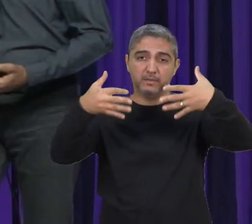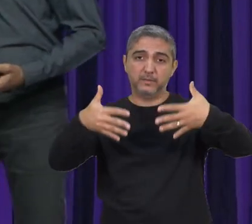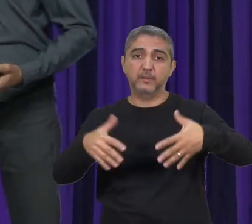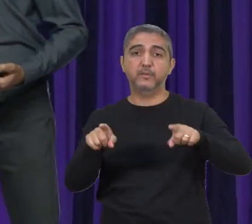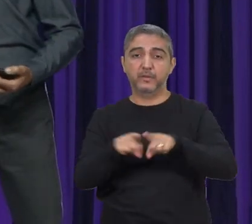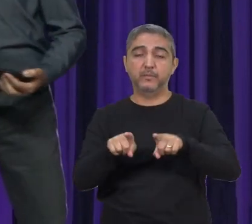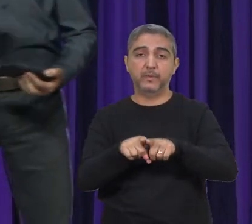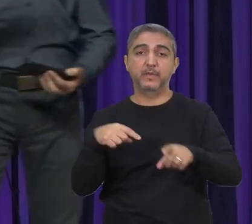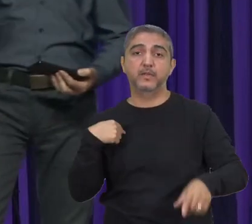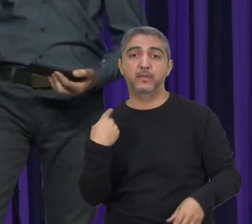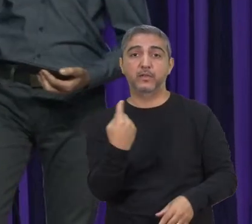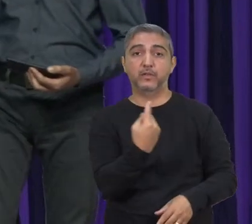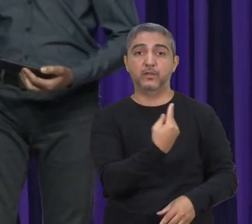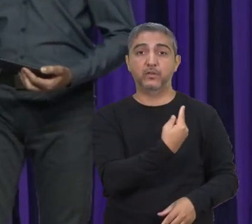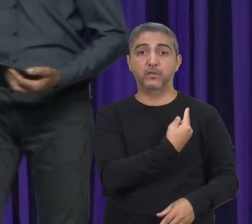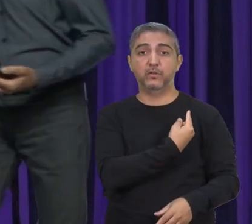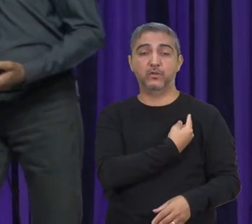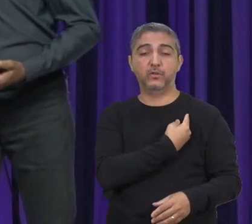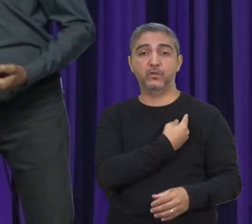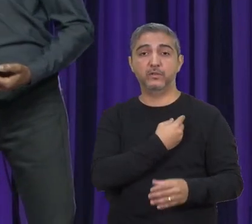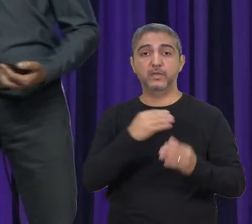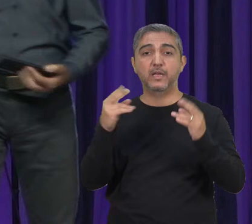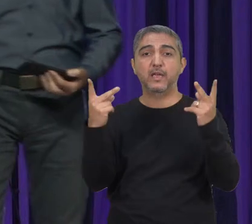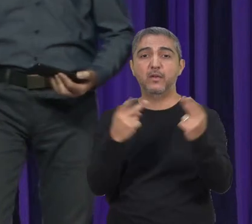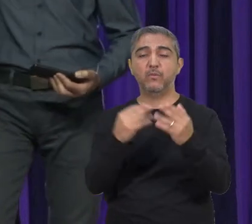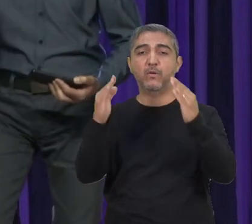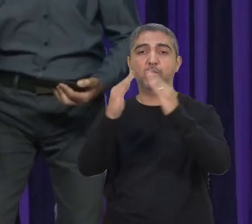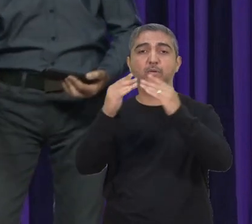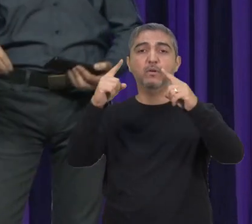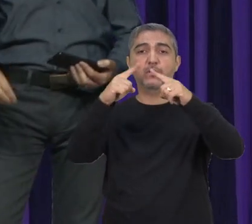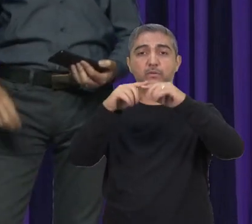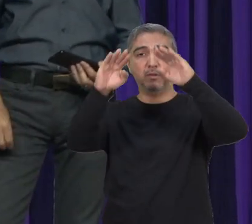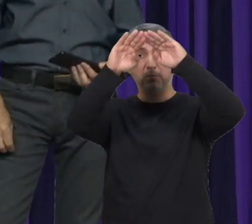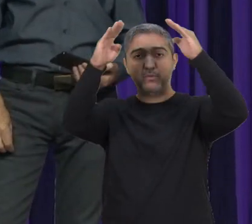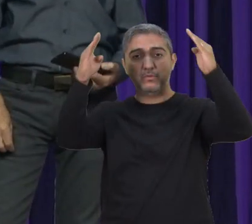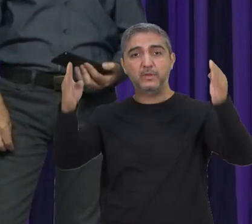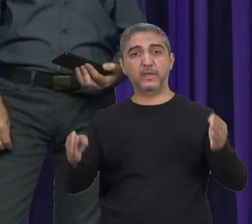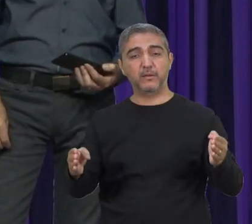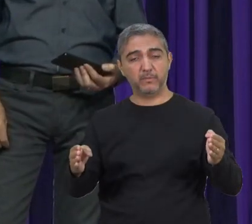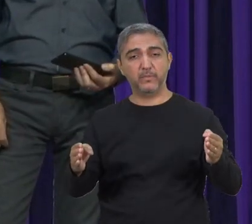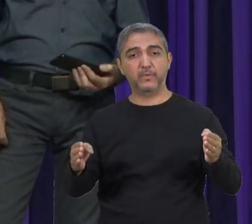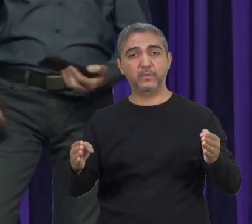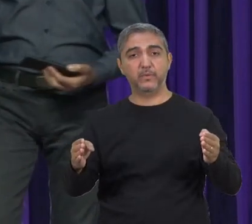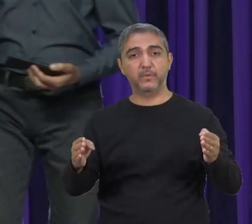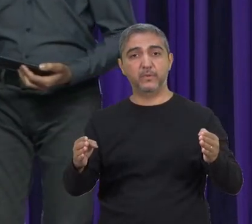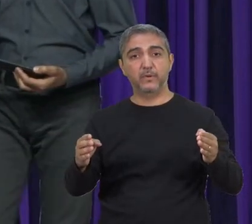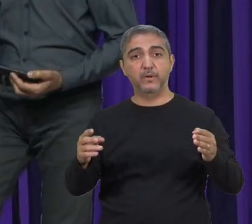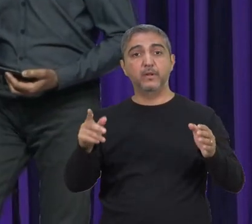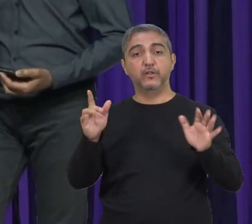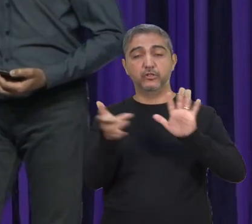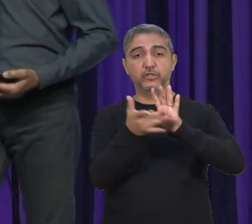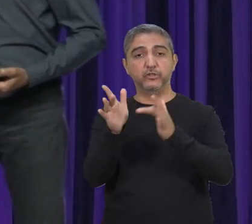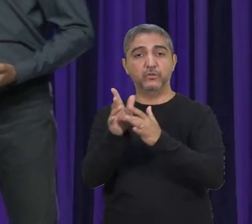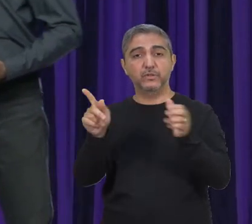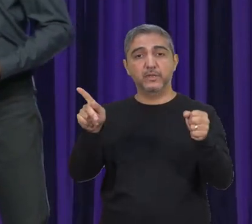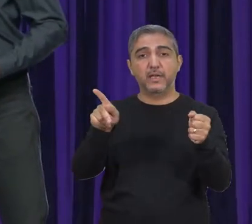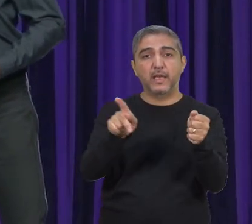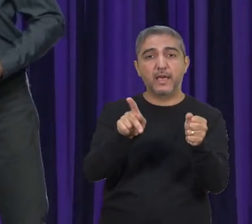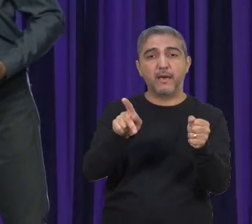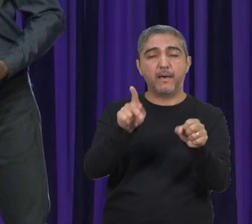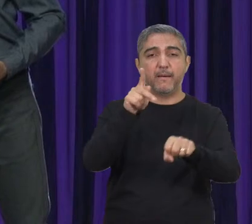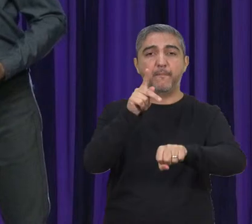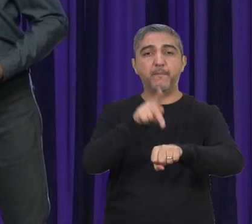nós somos as pedras vivas, unidas umas às outras em Jesus. Ou quando Jesus diz: eu sou o